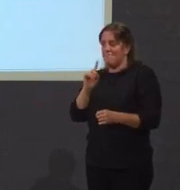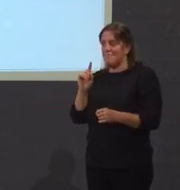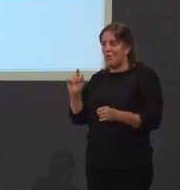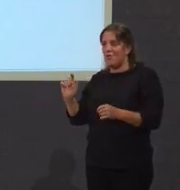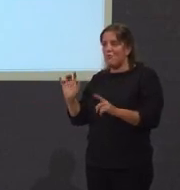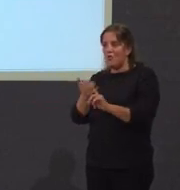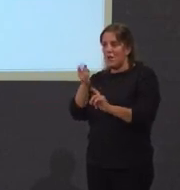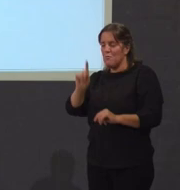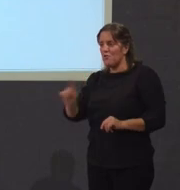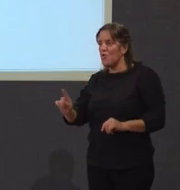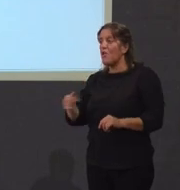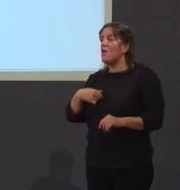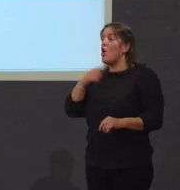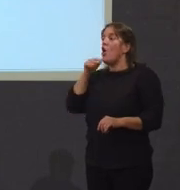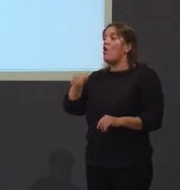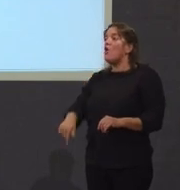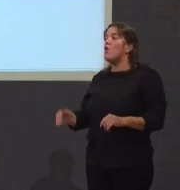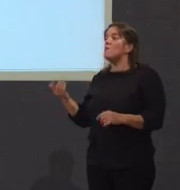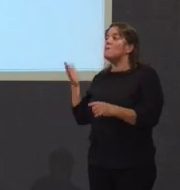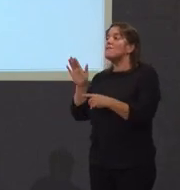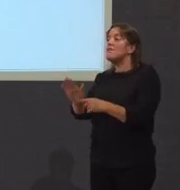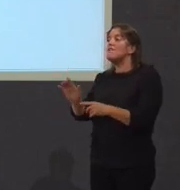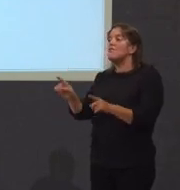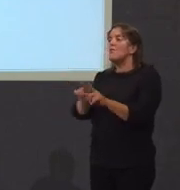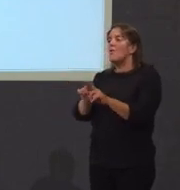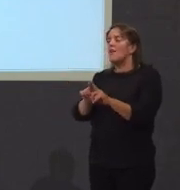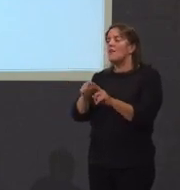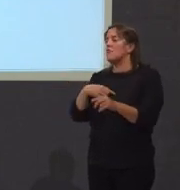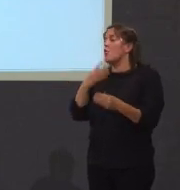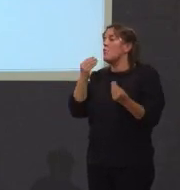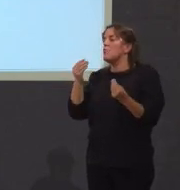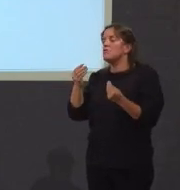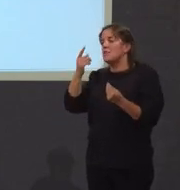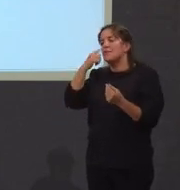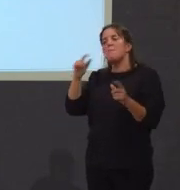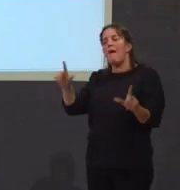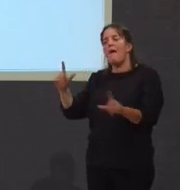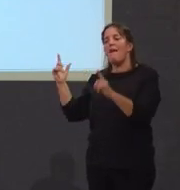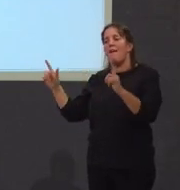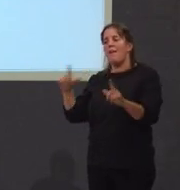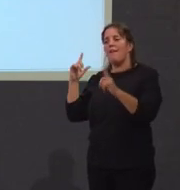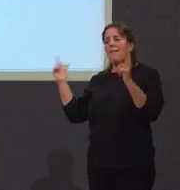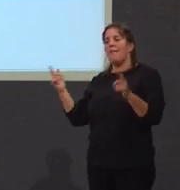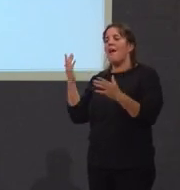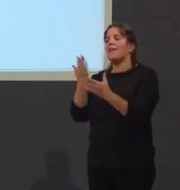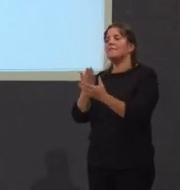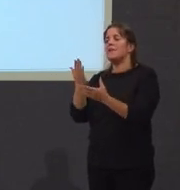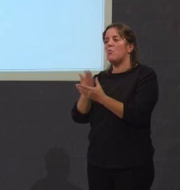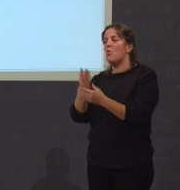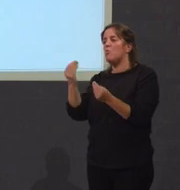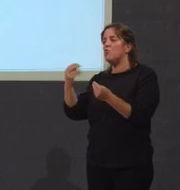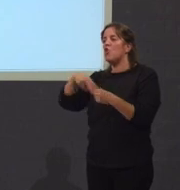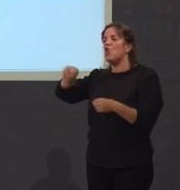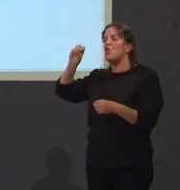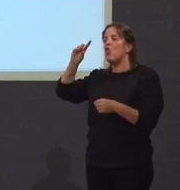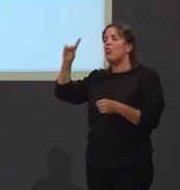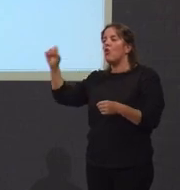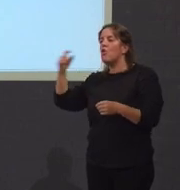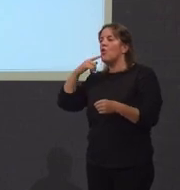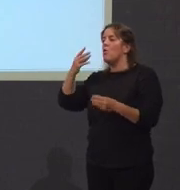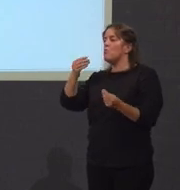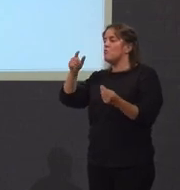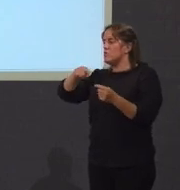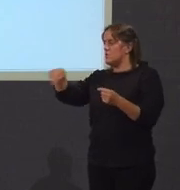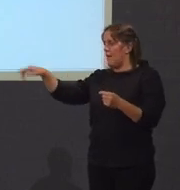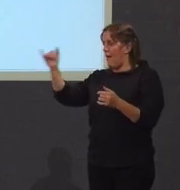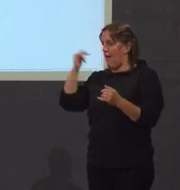e o que hoxe vos traio basicamente son moitas imaxes moito arquivo nodo moitos dos que estades e